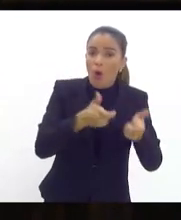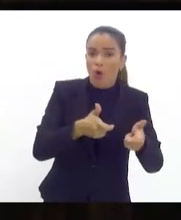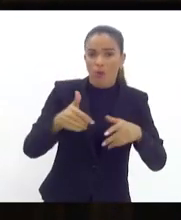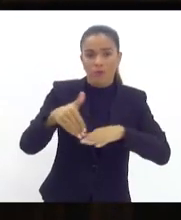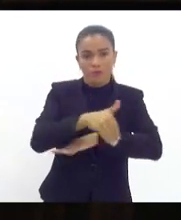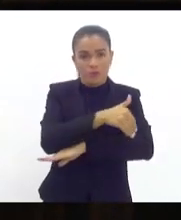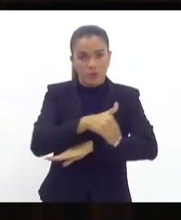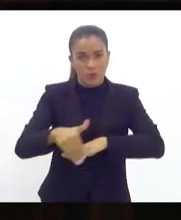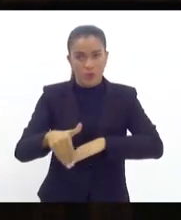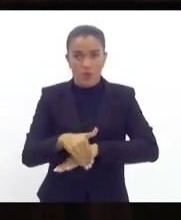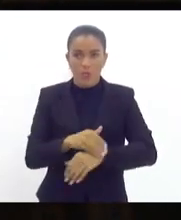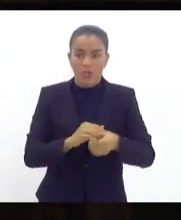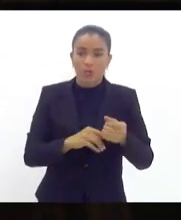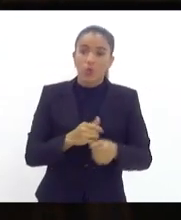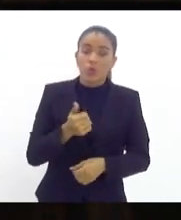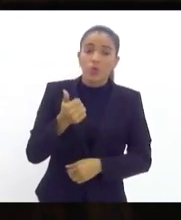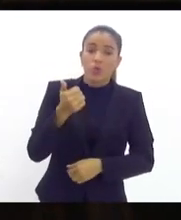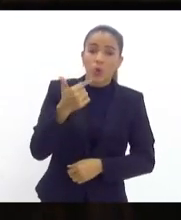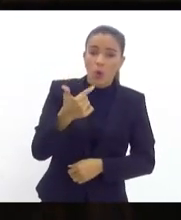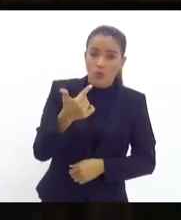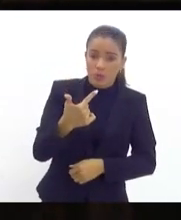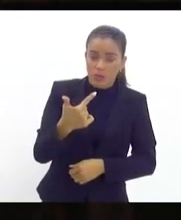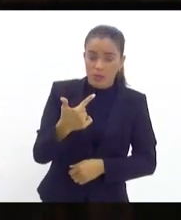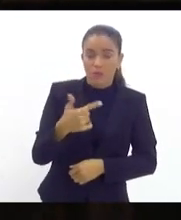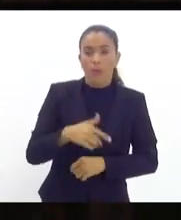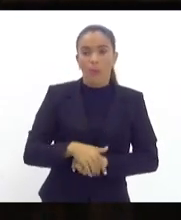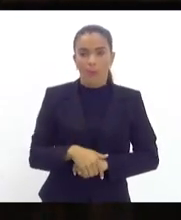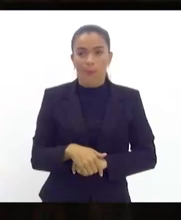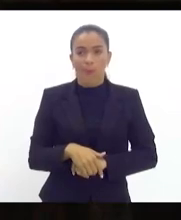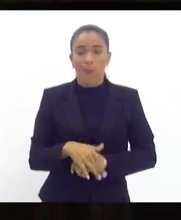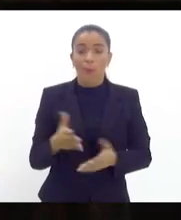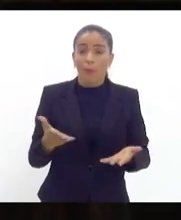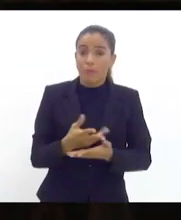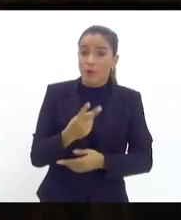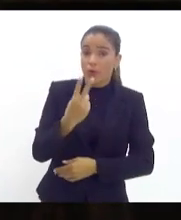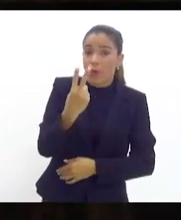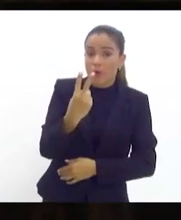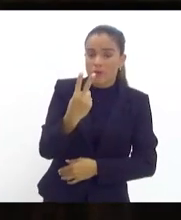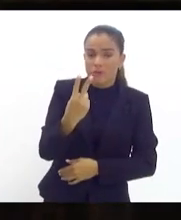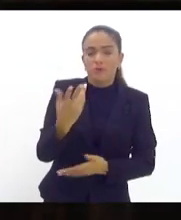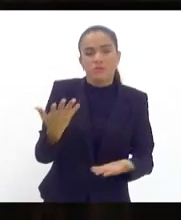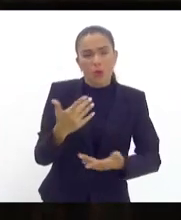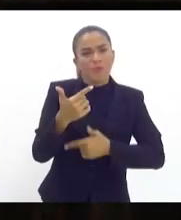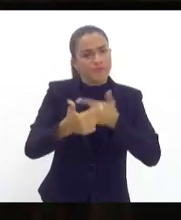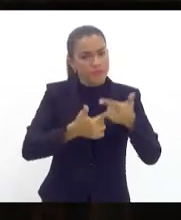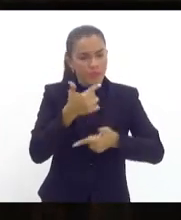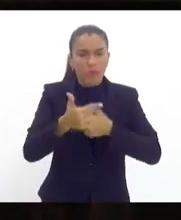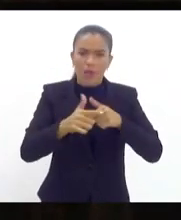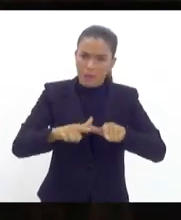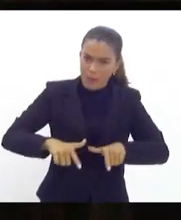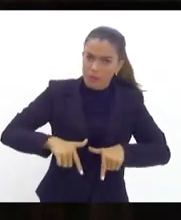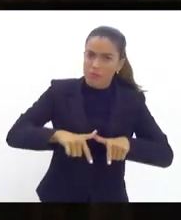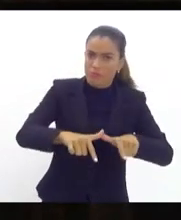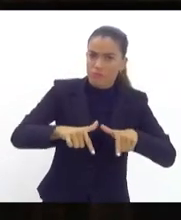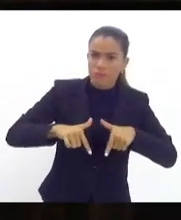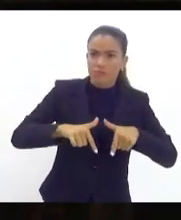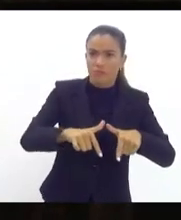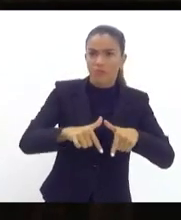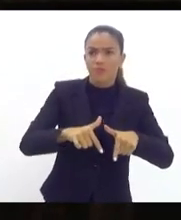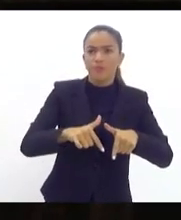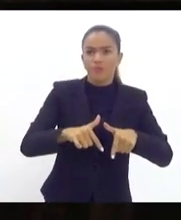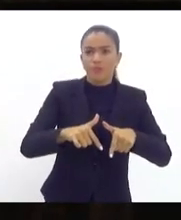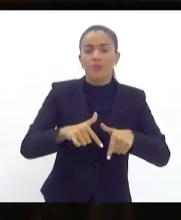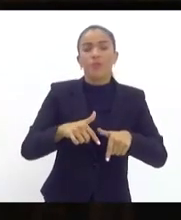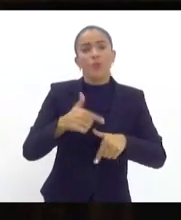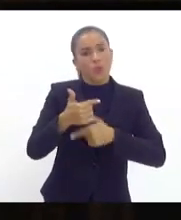de seis do ano passado esse ano foram dois então o trabalho tá sendo feito né eu trabalho tá